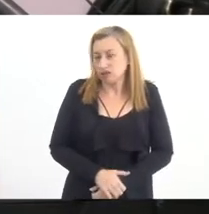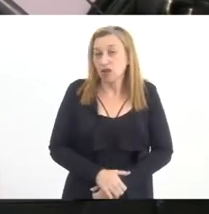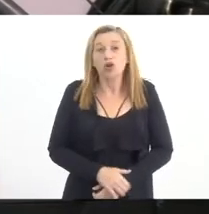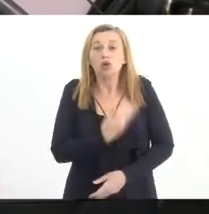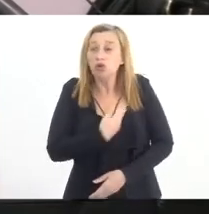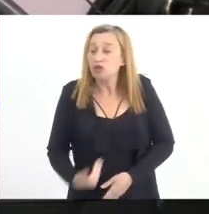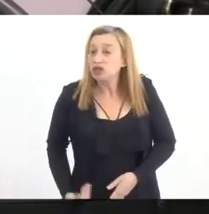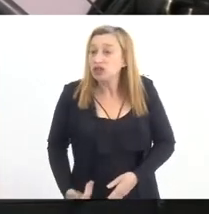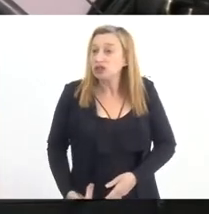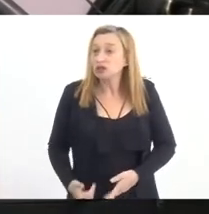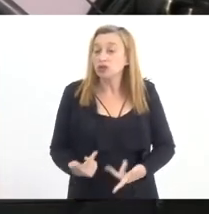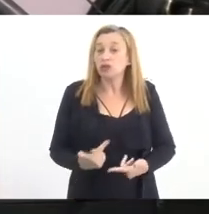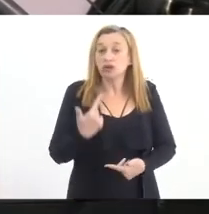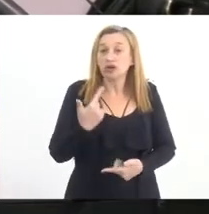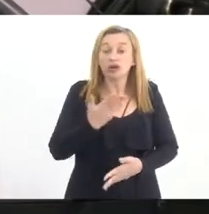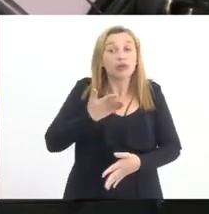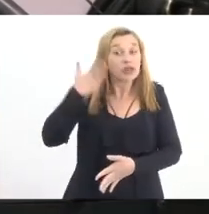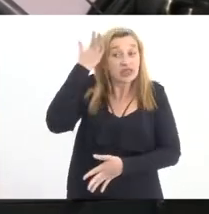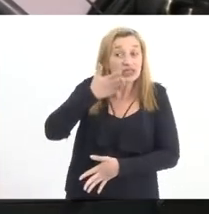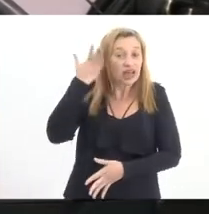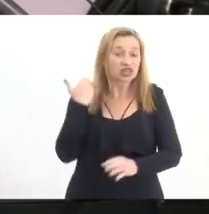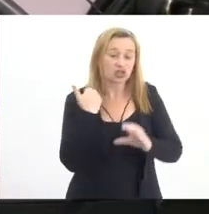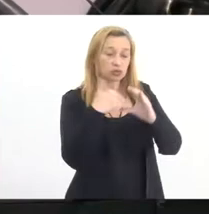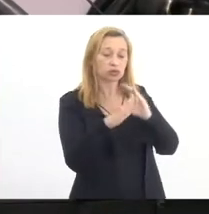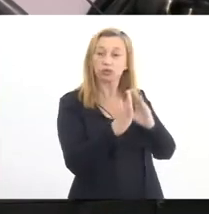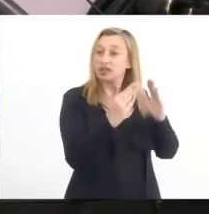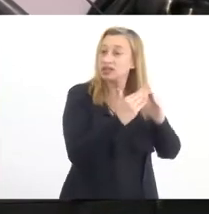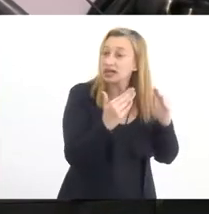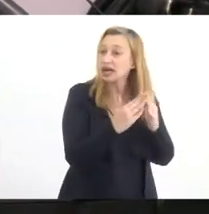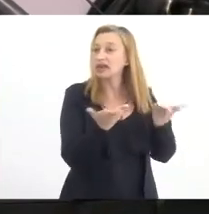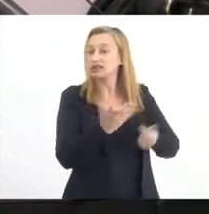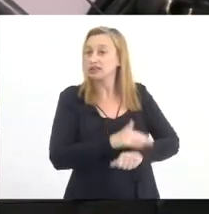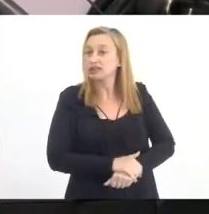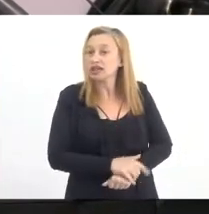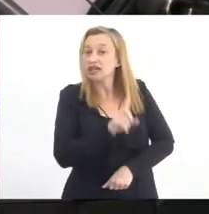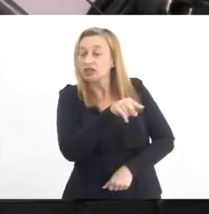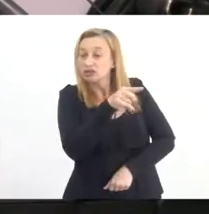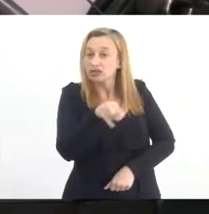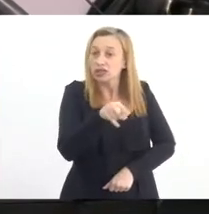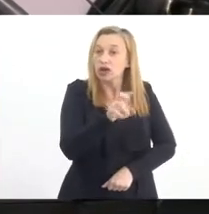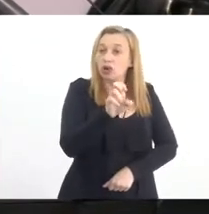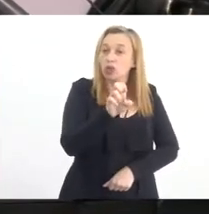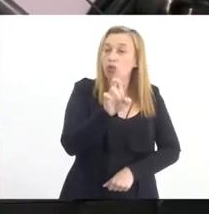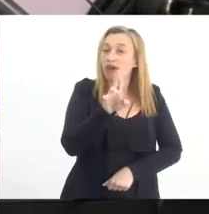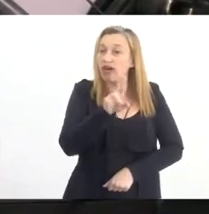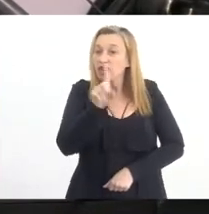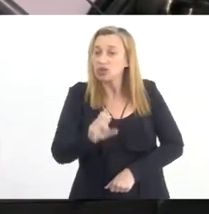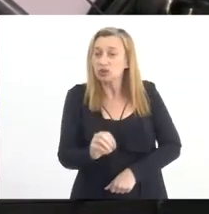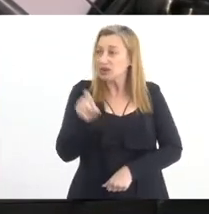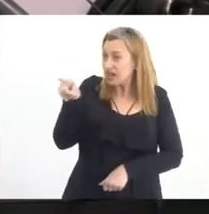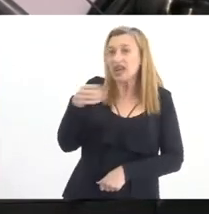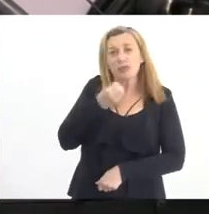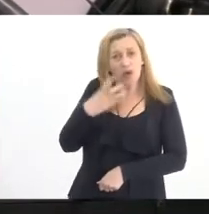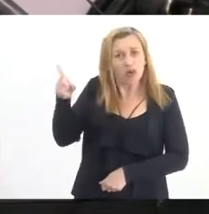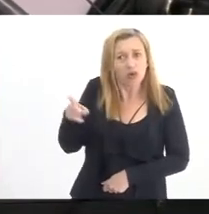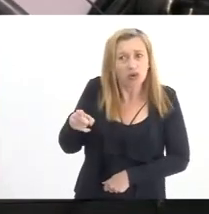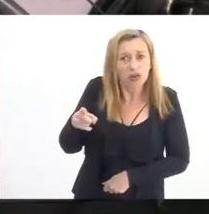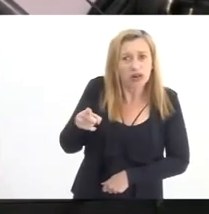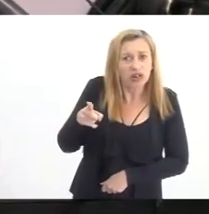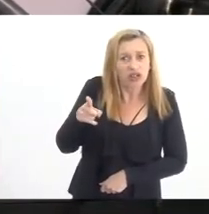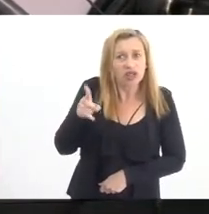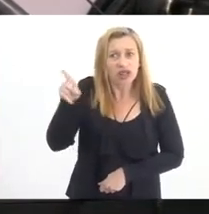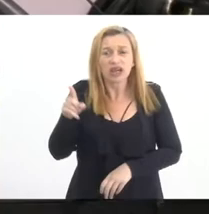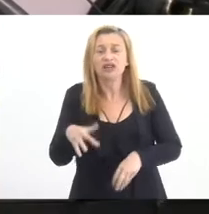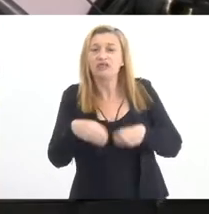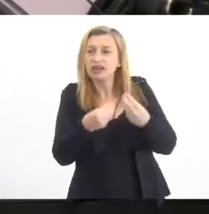extinguir, através de uma mensagem que ele mandou para essa casa, quer extinguir a UESO, e ele é bonzinho, porque ele vai dar